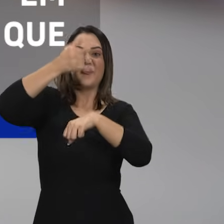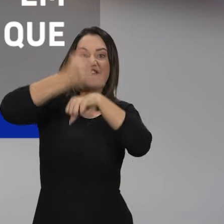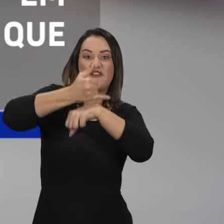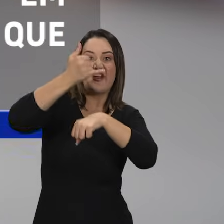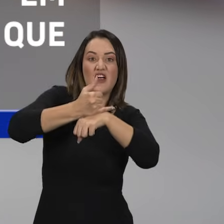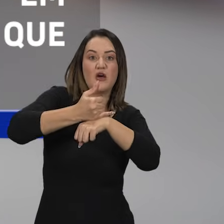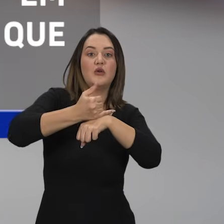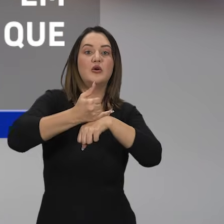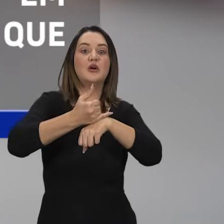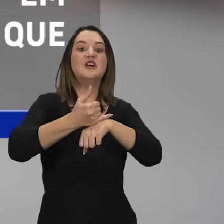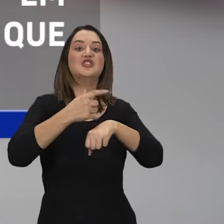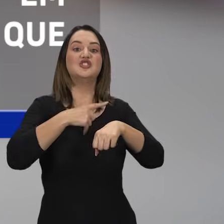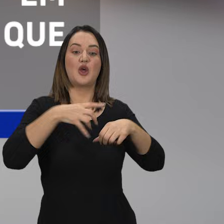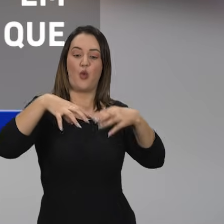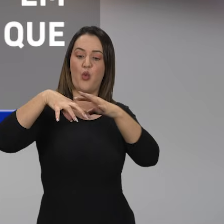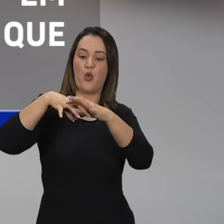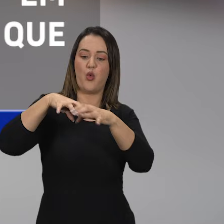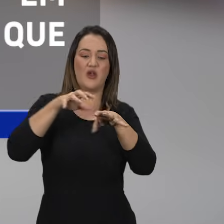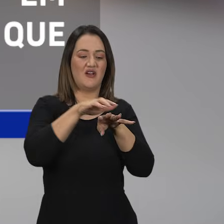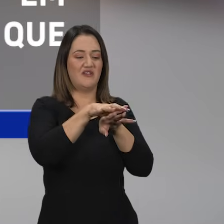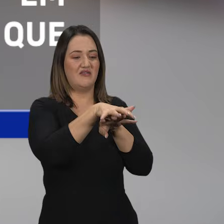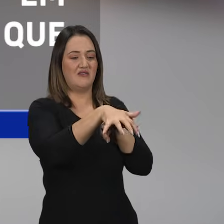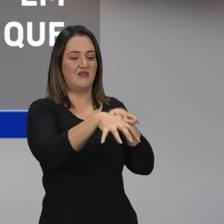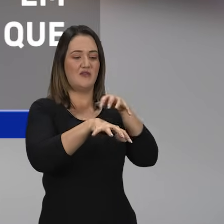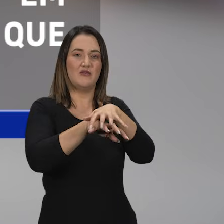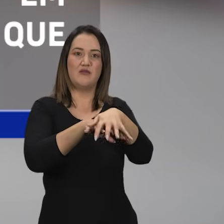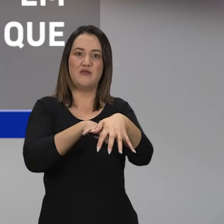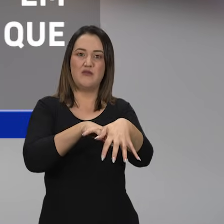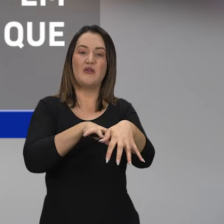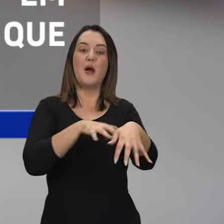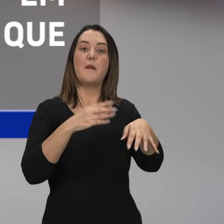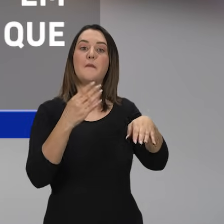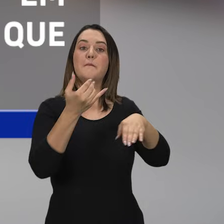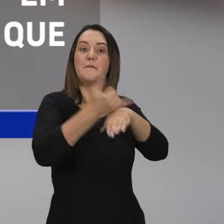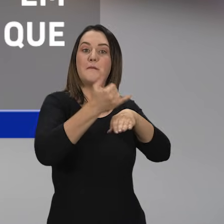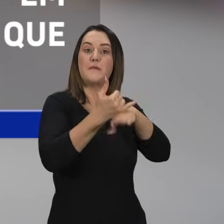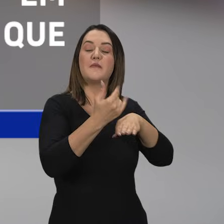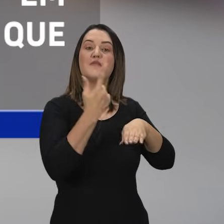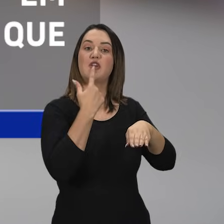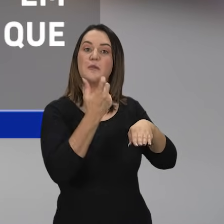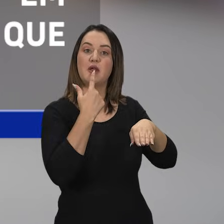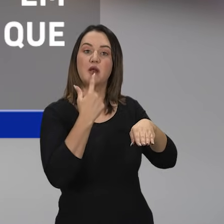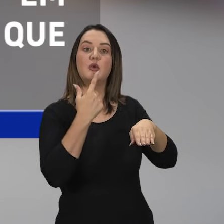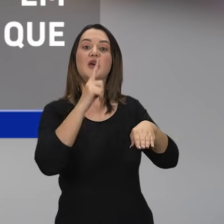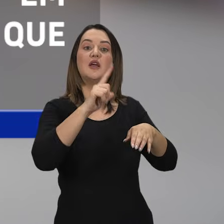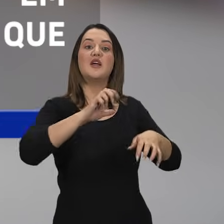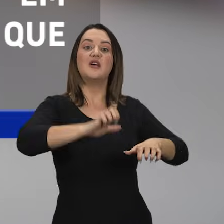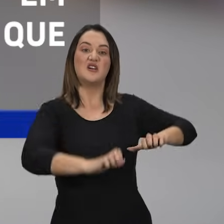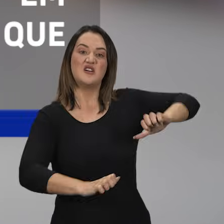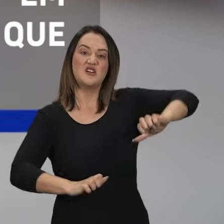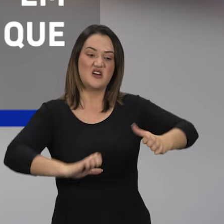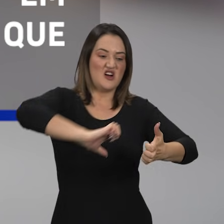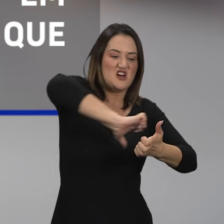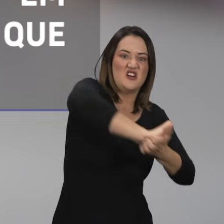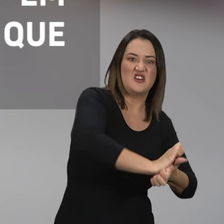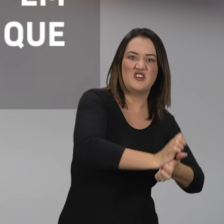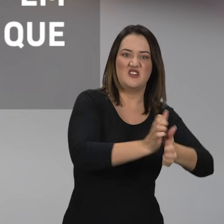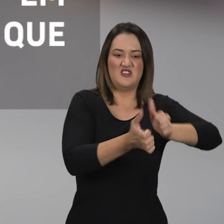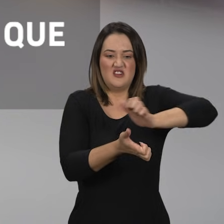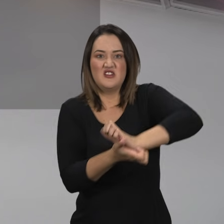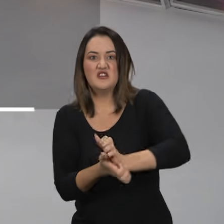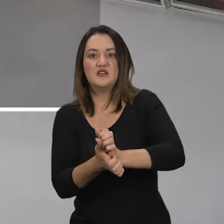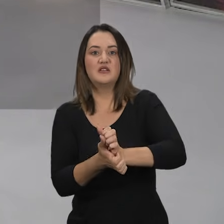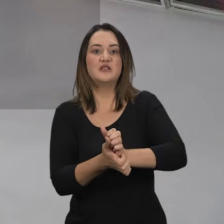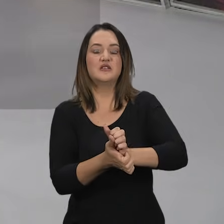de ferro, cujas unhas eram de bronze, que devorava, fazia em pedaços e pisava aos pés o que